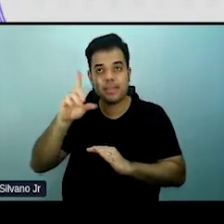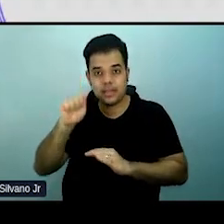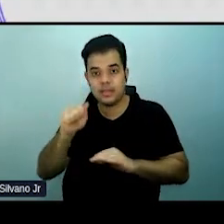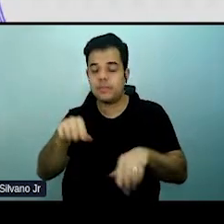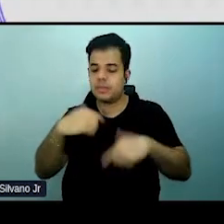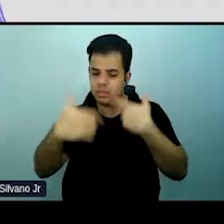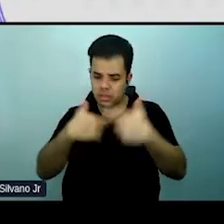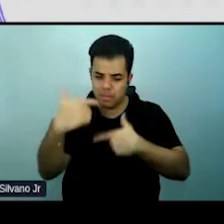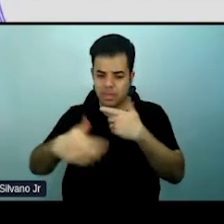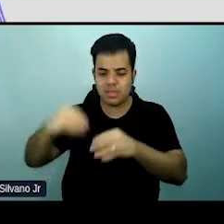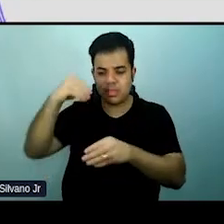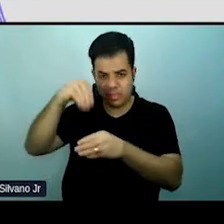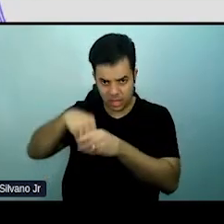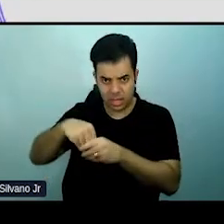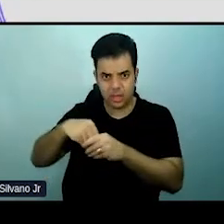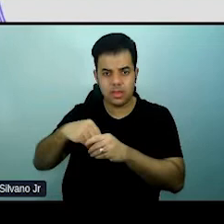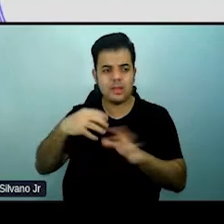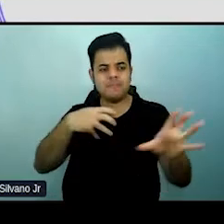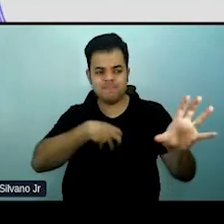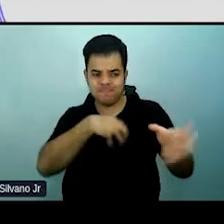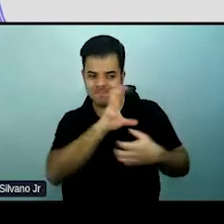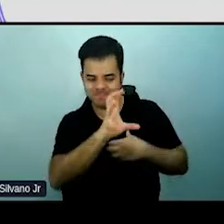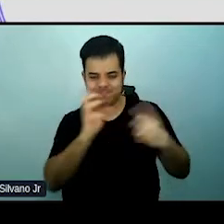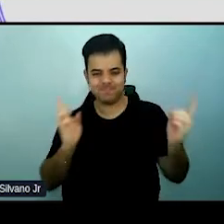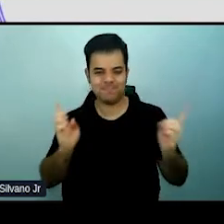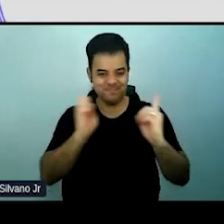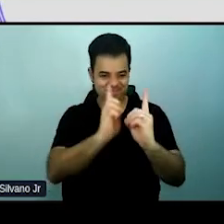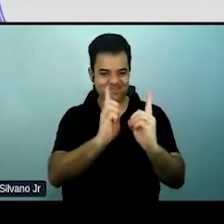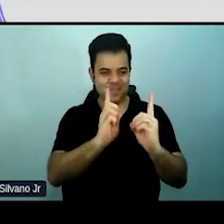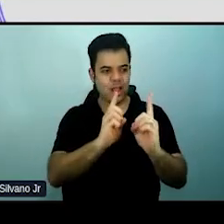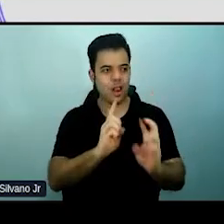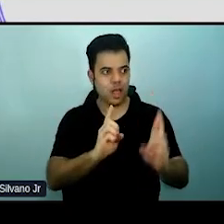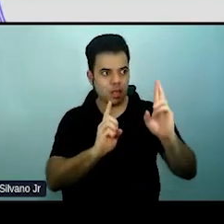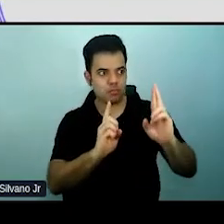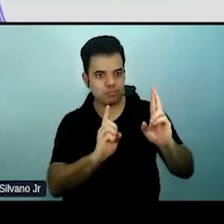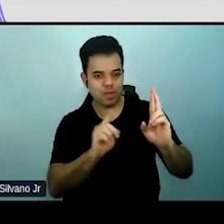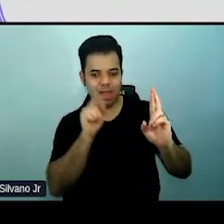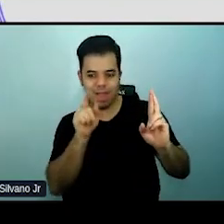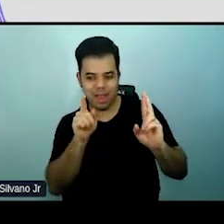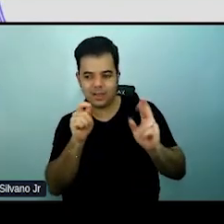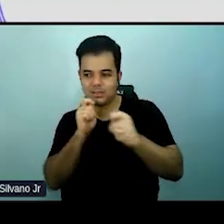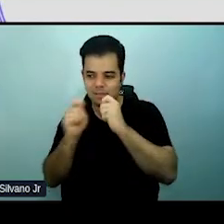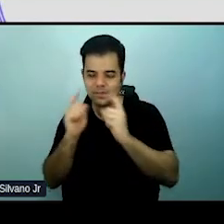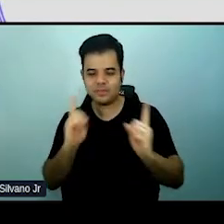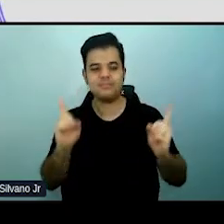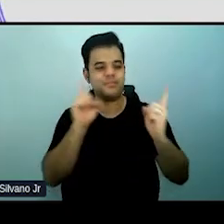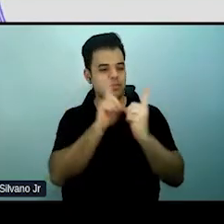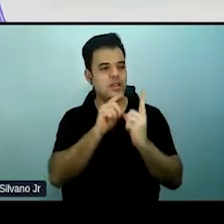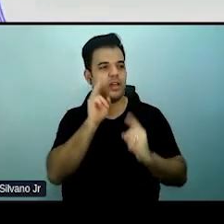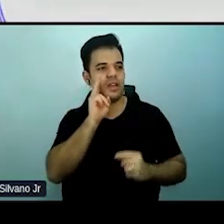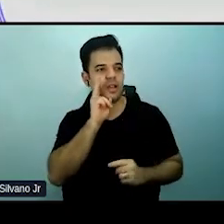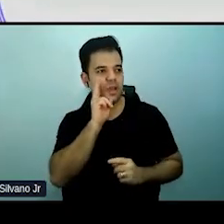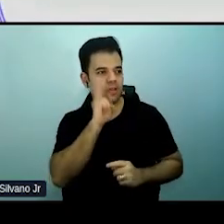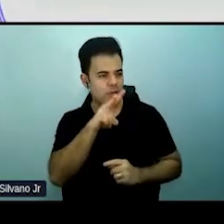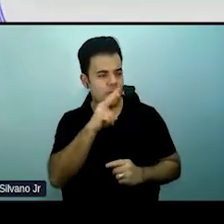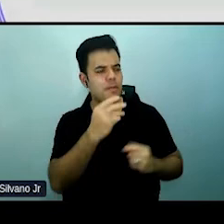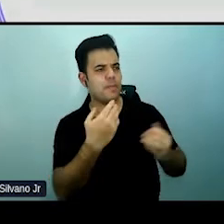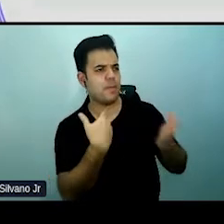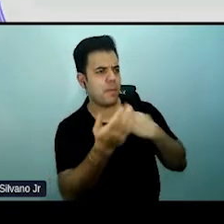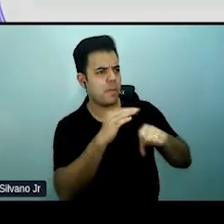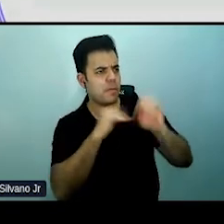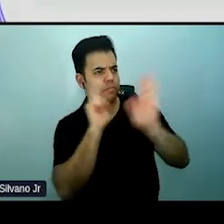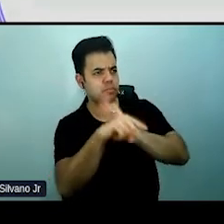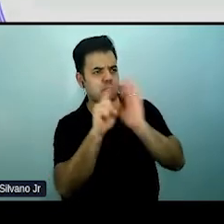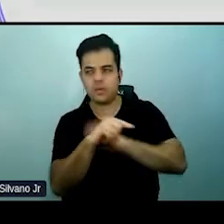que exista essa empatia, né? Para que as pessoas possam ver a outra pessoa do outro lado e se sentir representada também e